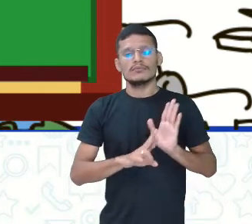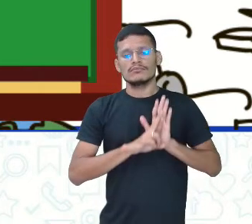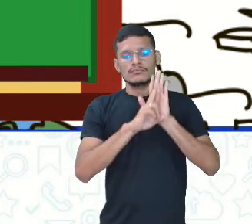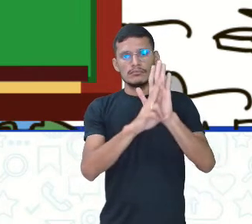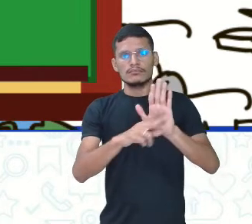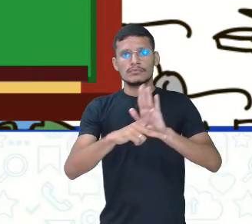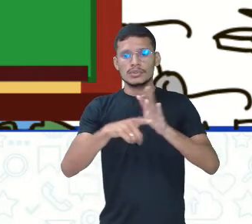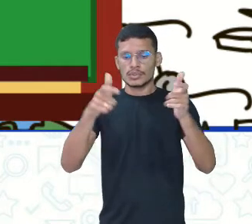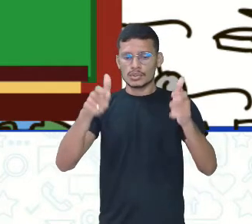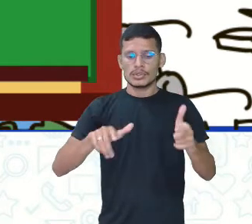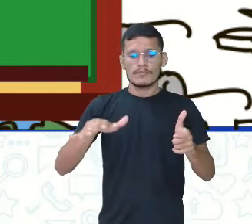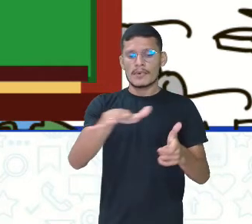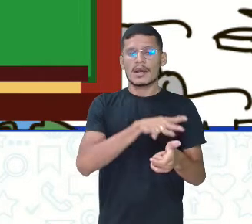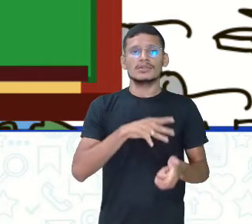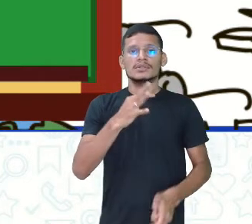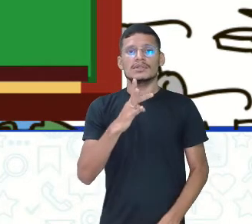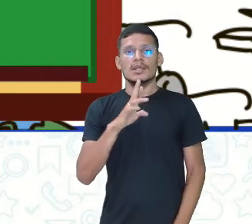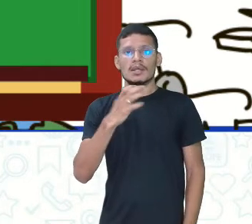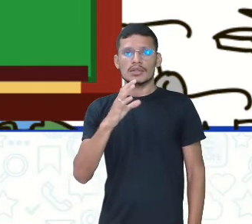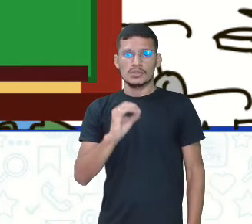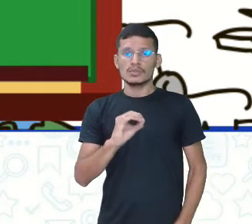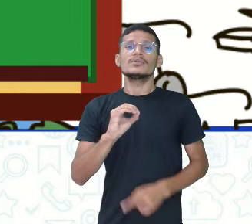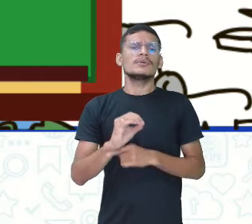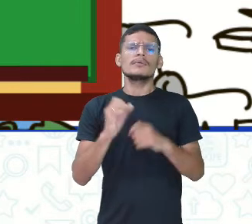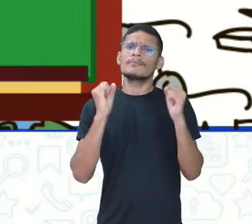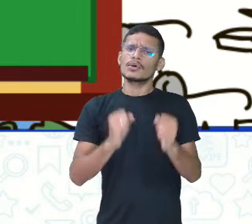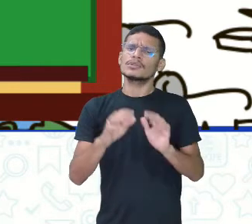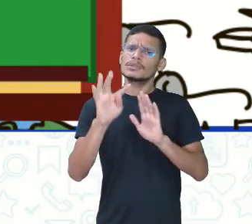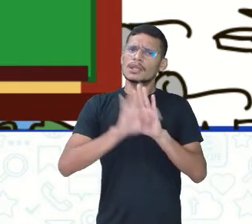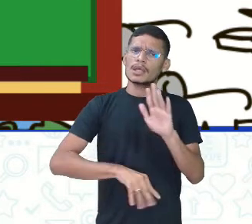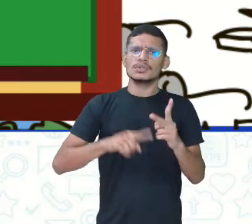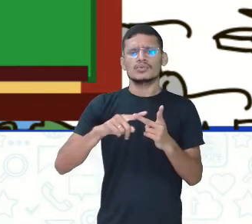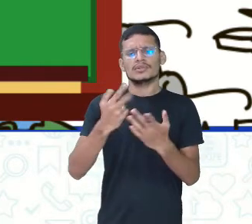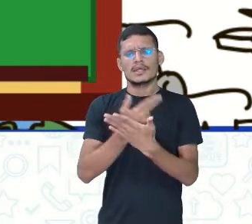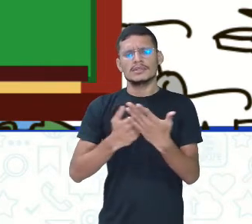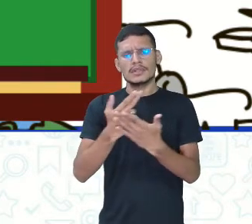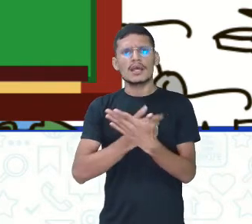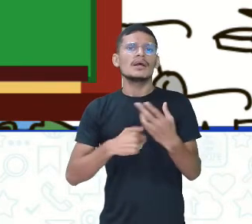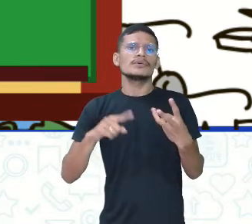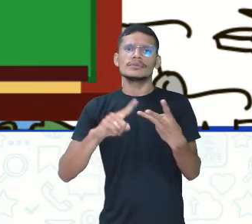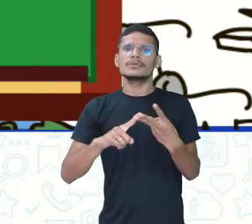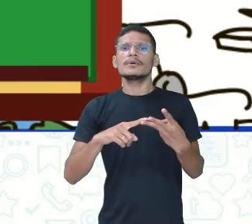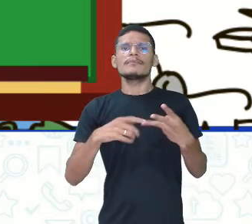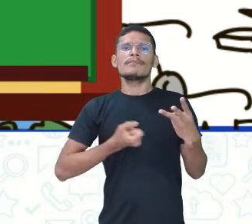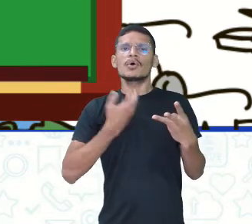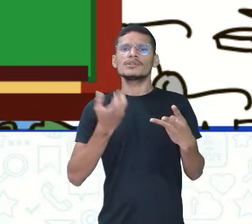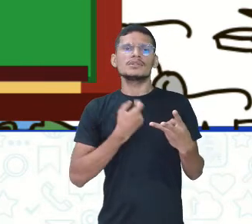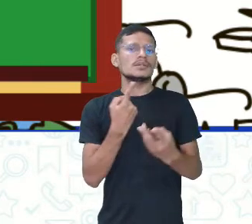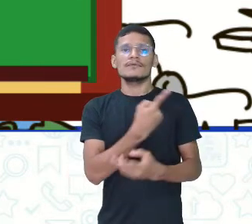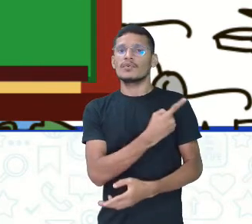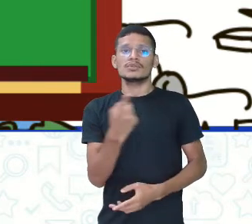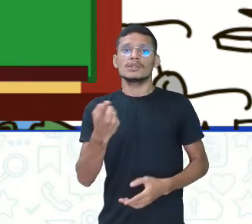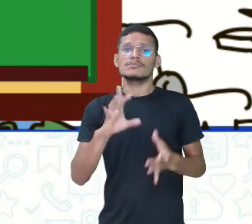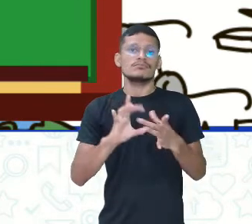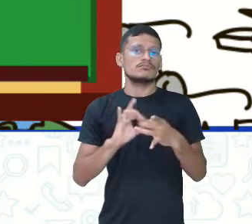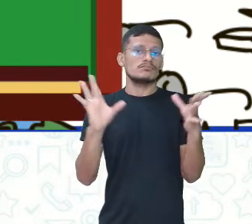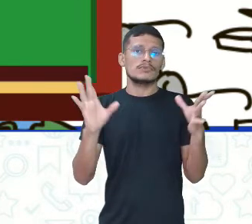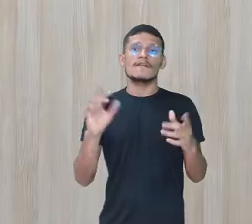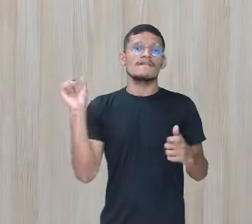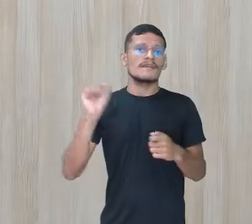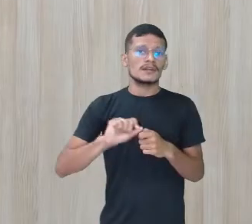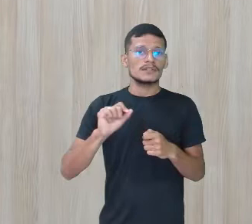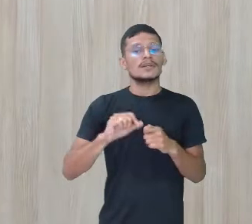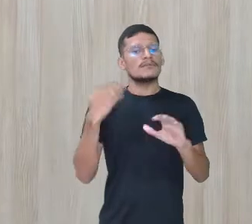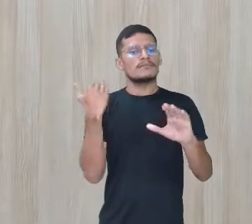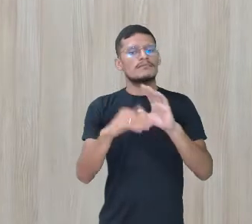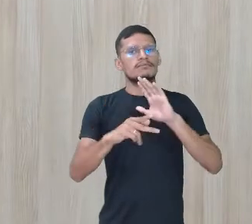do Texto e da Noite dos Tambores Silenciosos. Pode ser um texto, pode ser um desenho, pode ser uma poesia. Façam, encaminhem